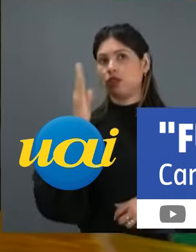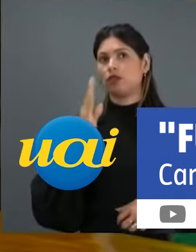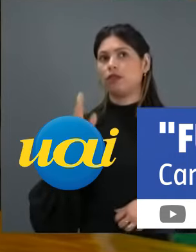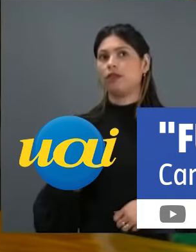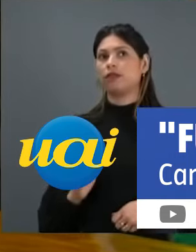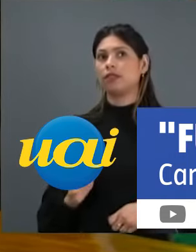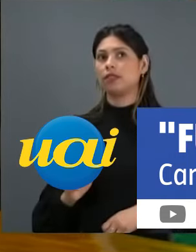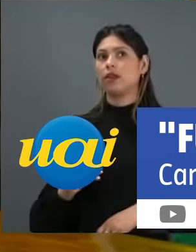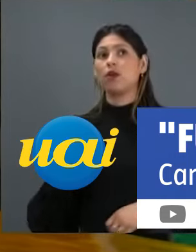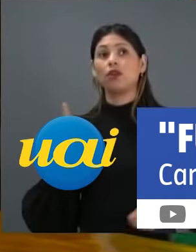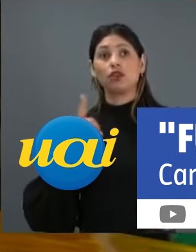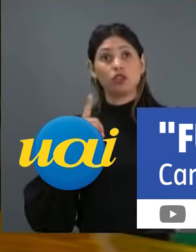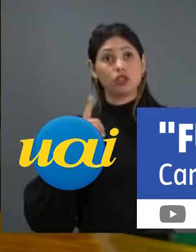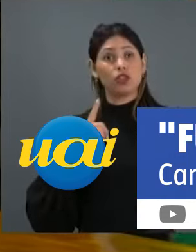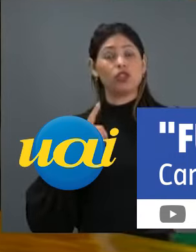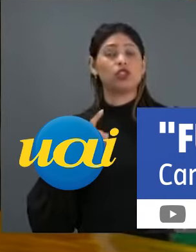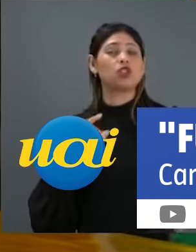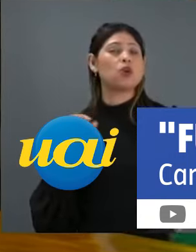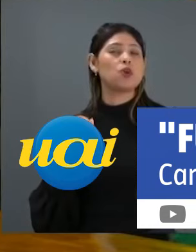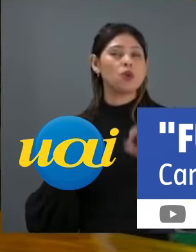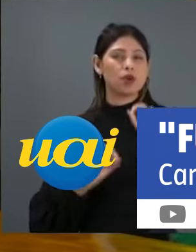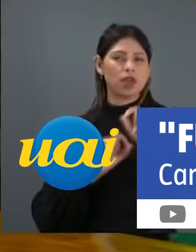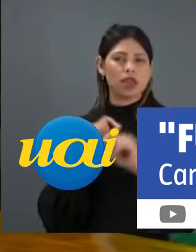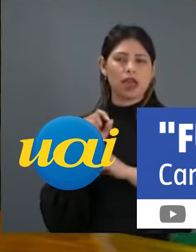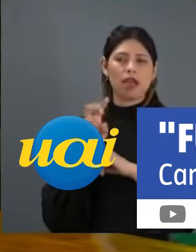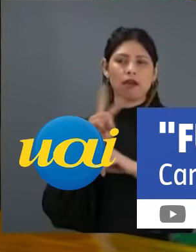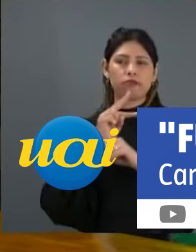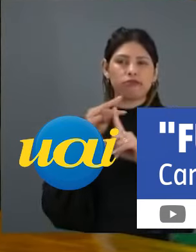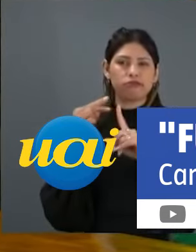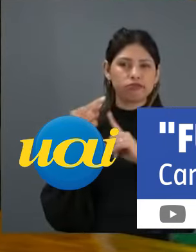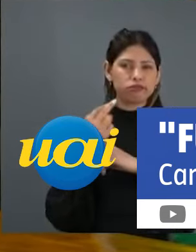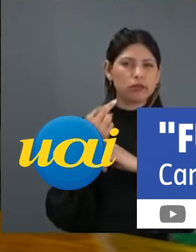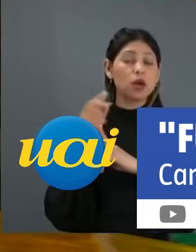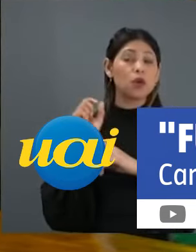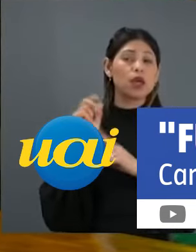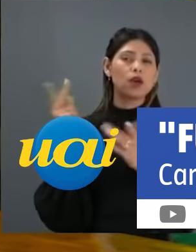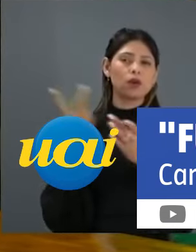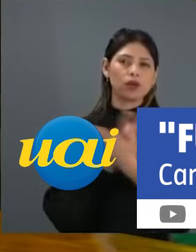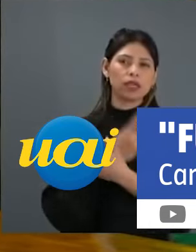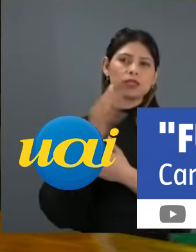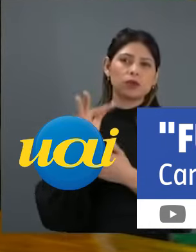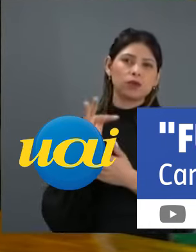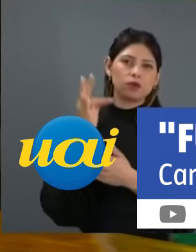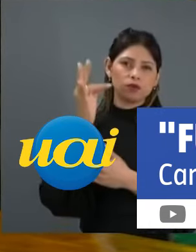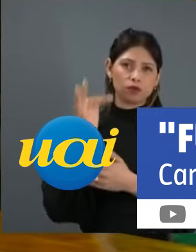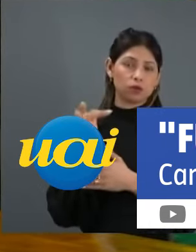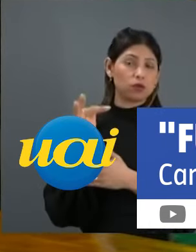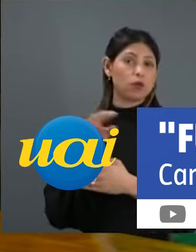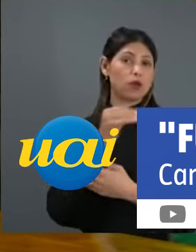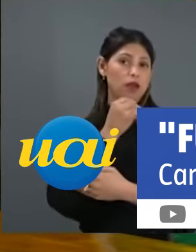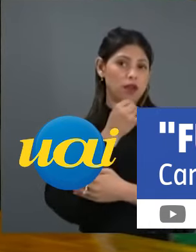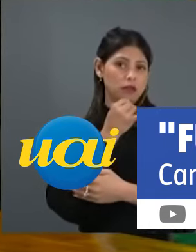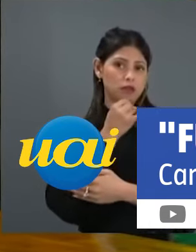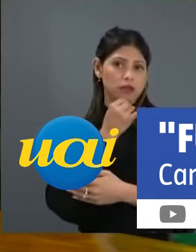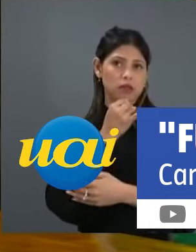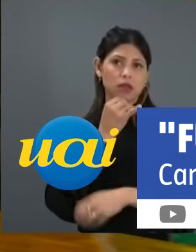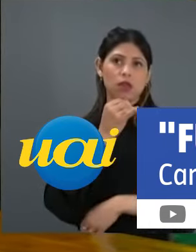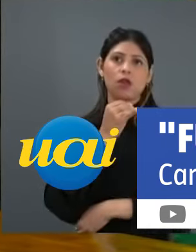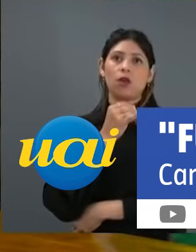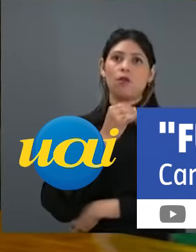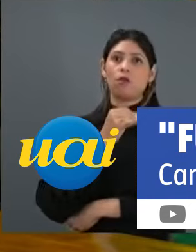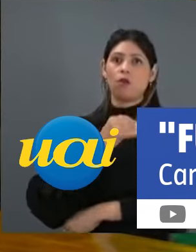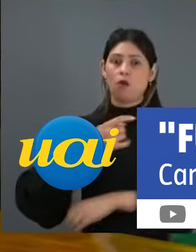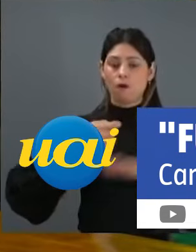já previa alguns atos que aconteceriam mais à frente, como, por exemplo, o mar de fake